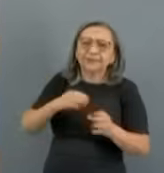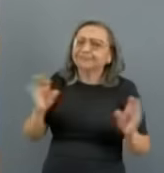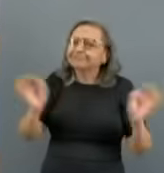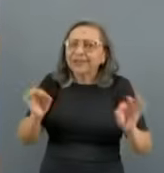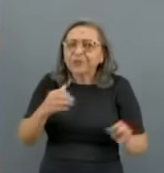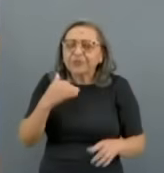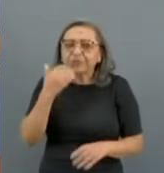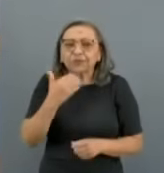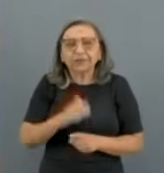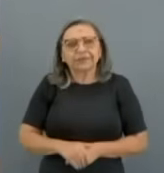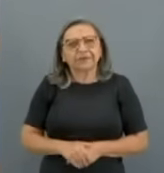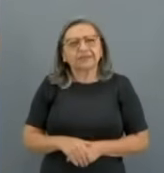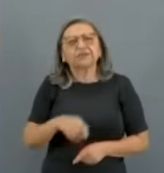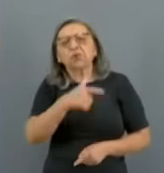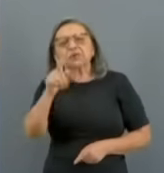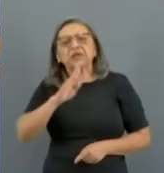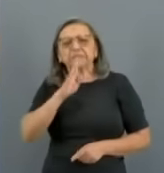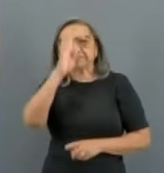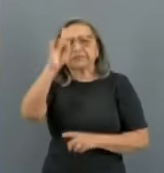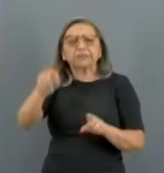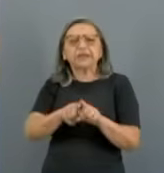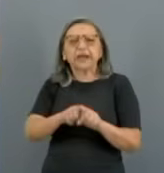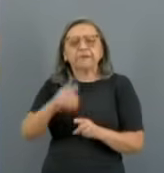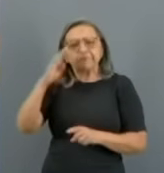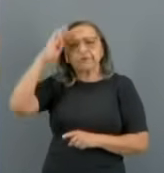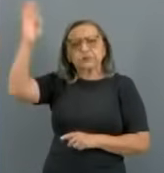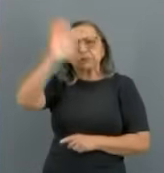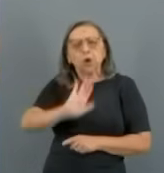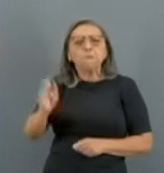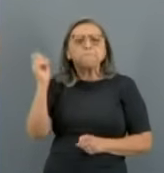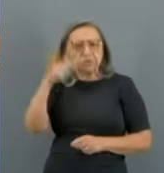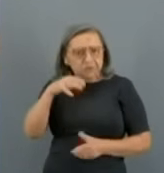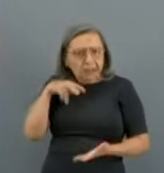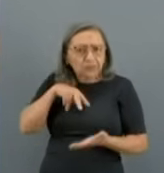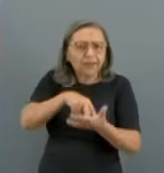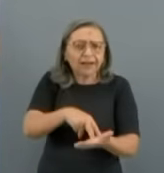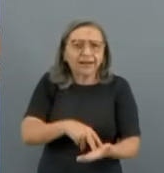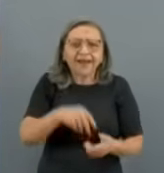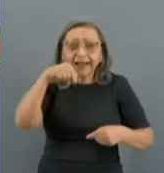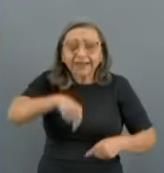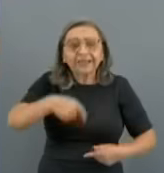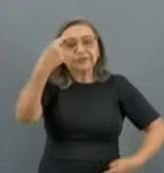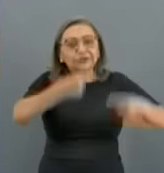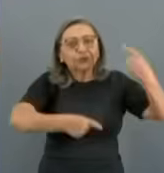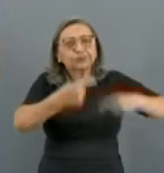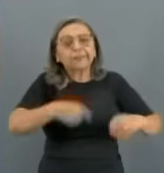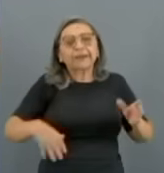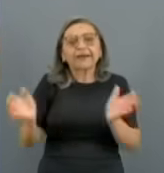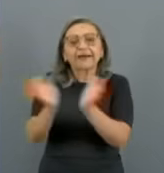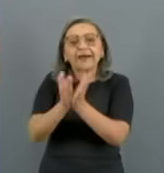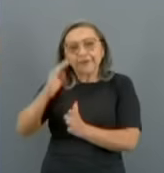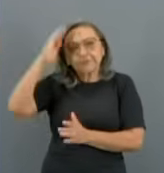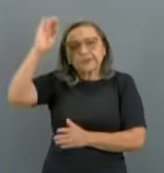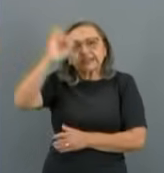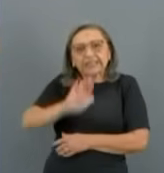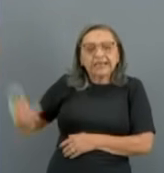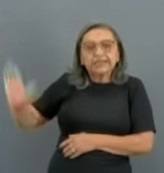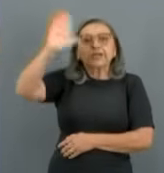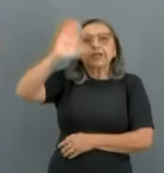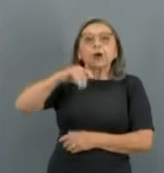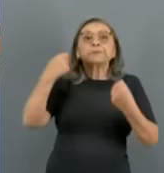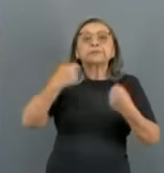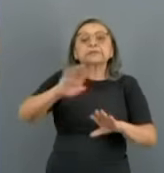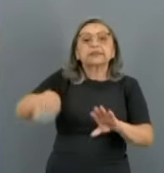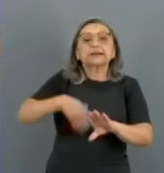a Força Nacional poderia atuar. Isso foi debatido aqui. Para a atuação da Força Nacional precisa da aquiescência